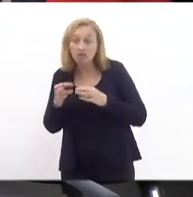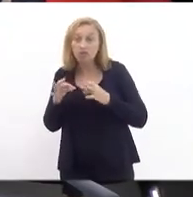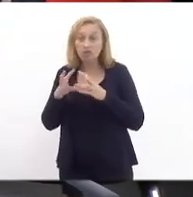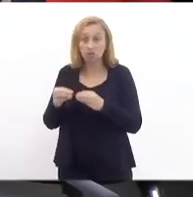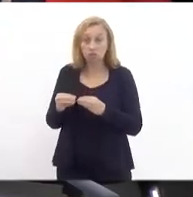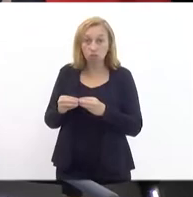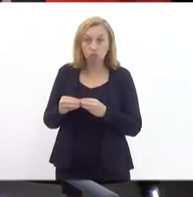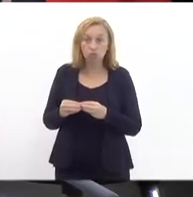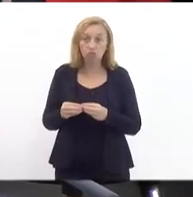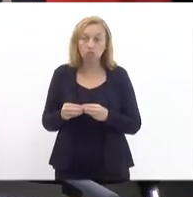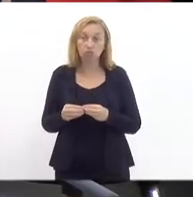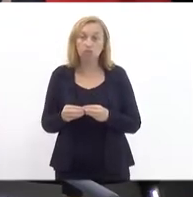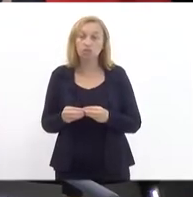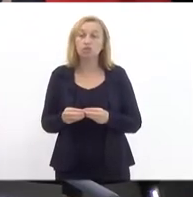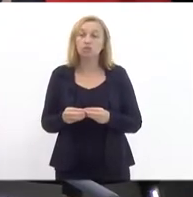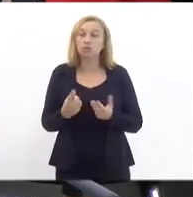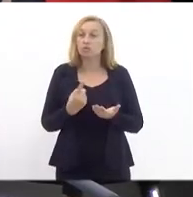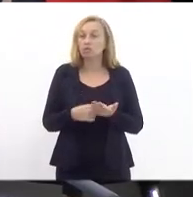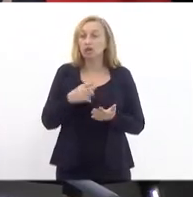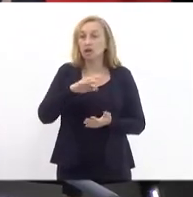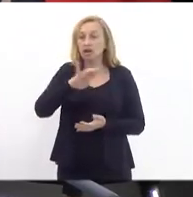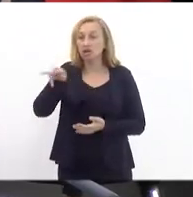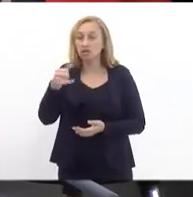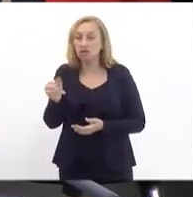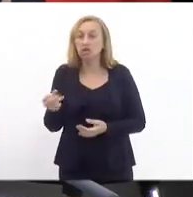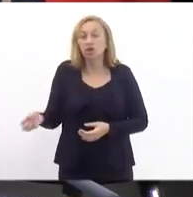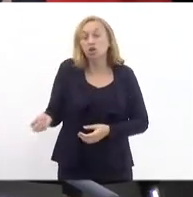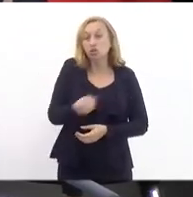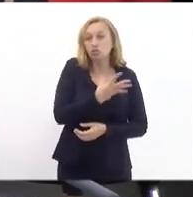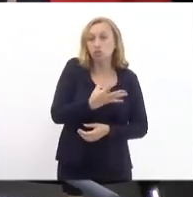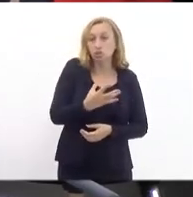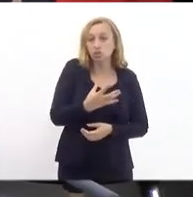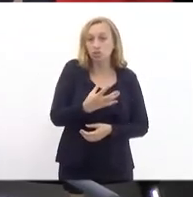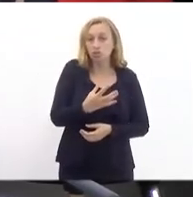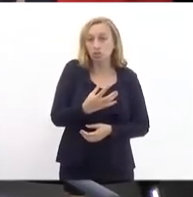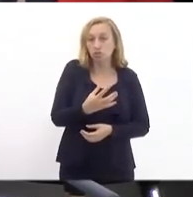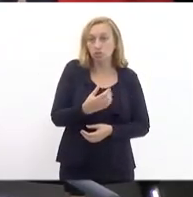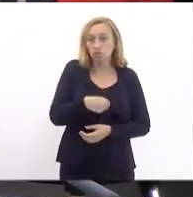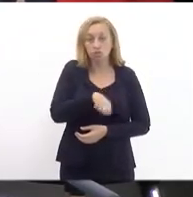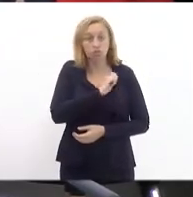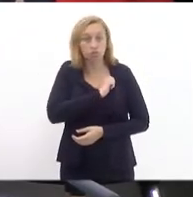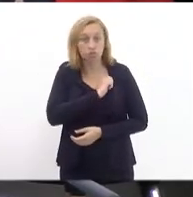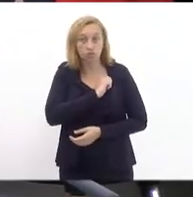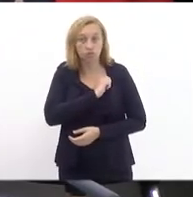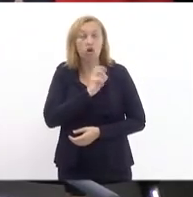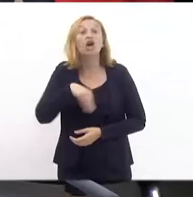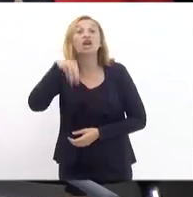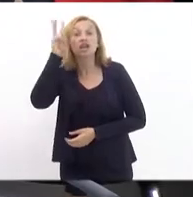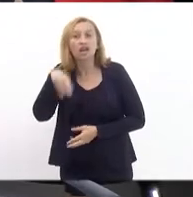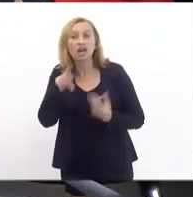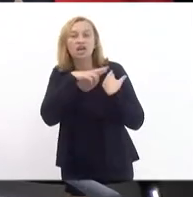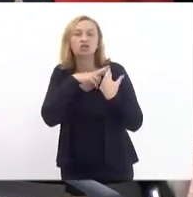né, se está no novo regime de recuperação fiscal, quem é responsável pela essa